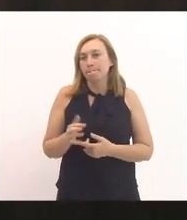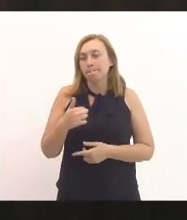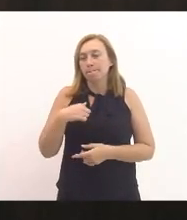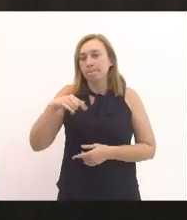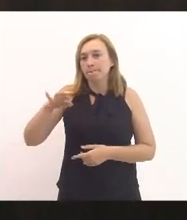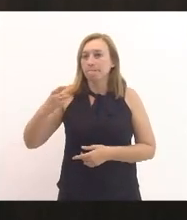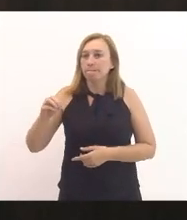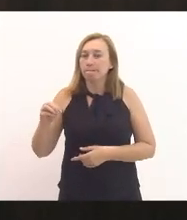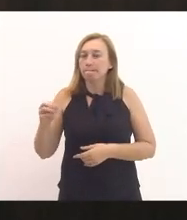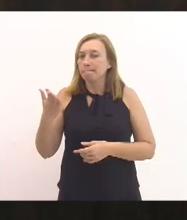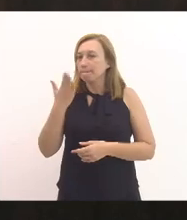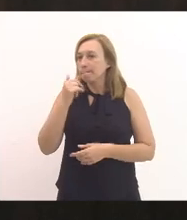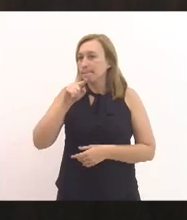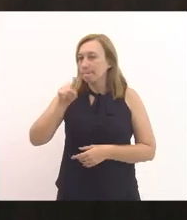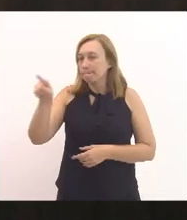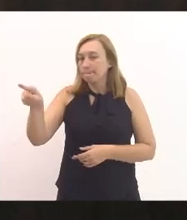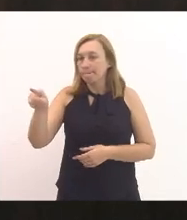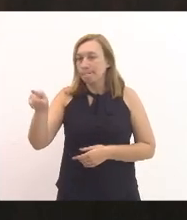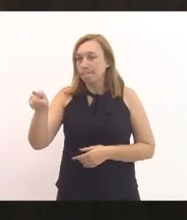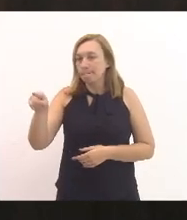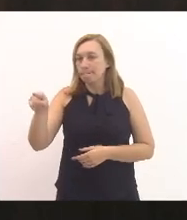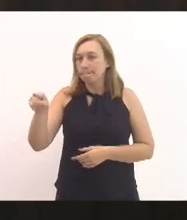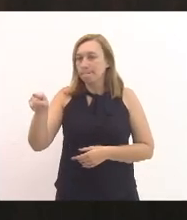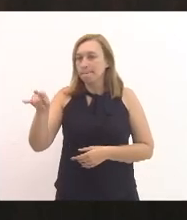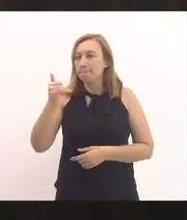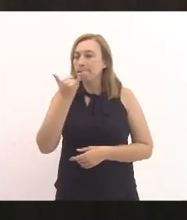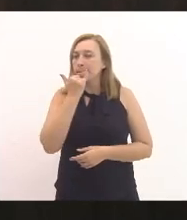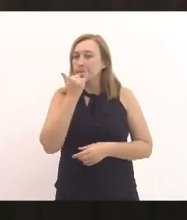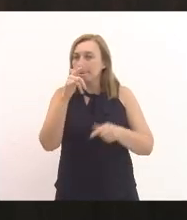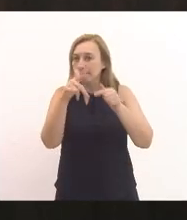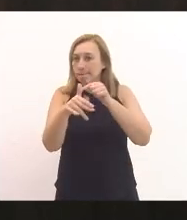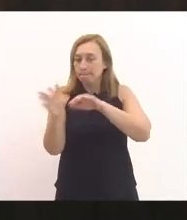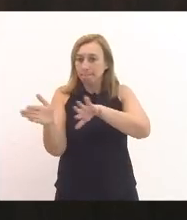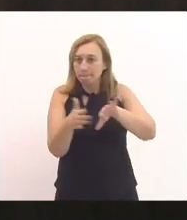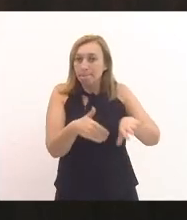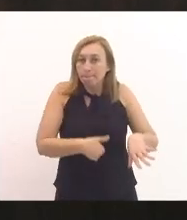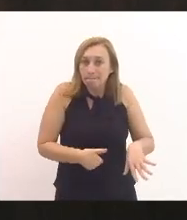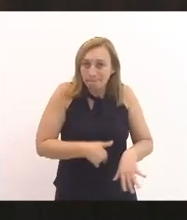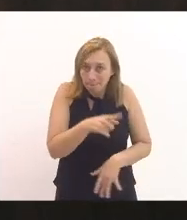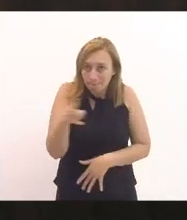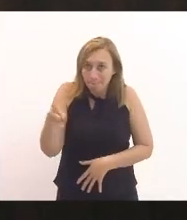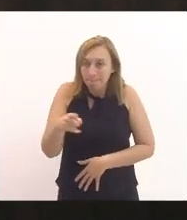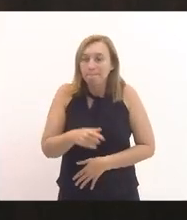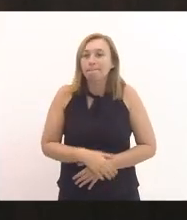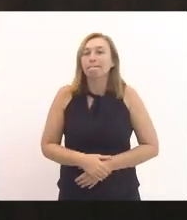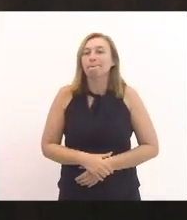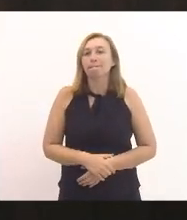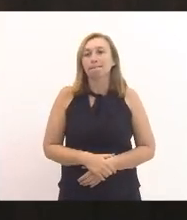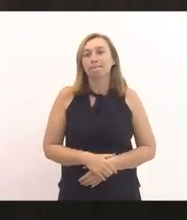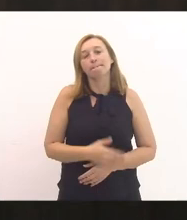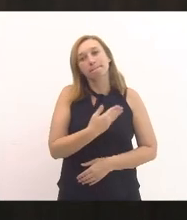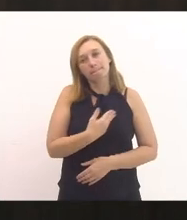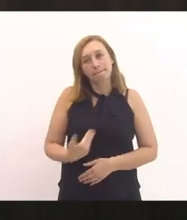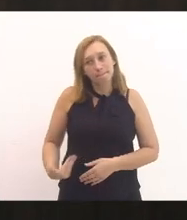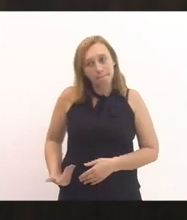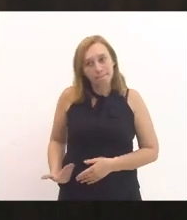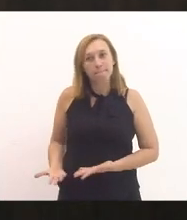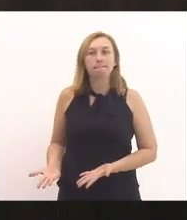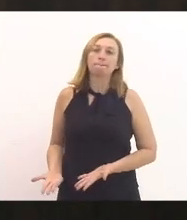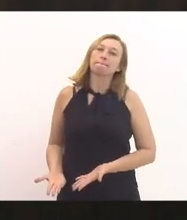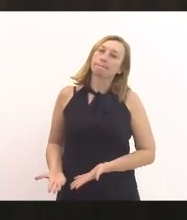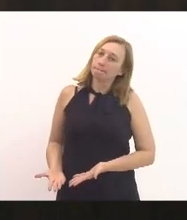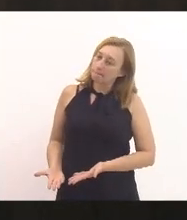macho a gente tava almoçando lá eu estava almoçando desculpa aí eu tá tudo no telefone né a gente tava almoçando lá eu falei Governador